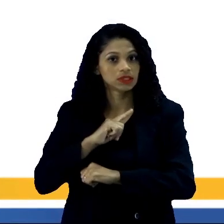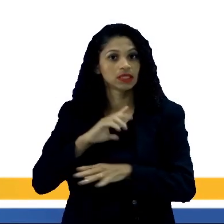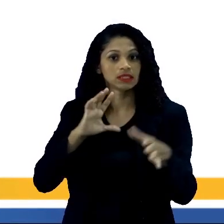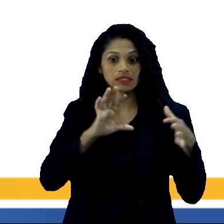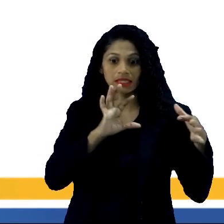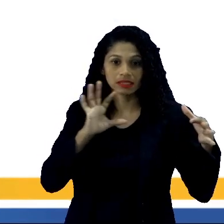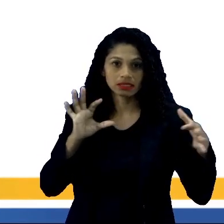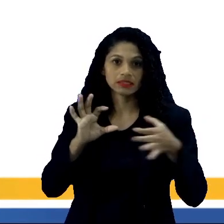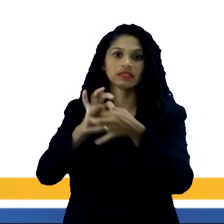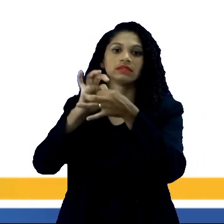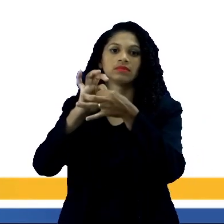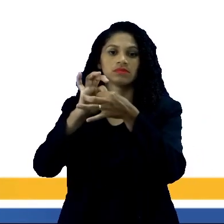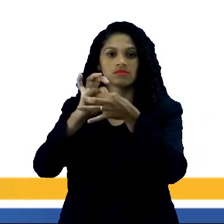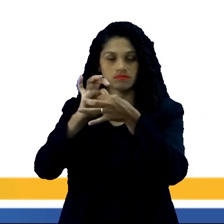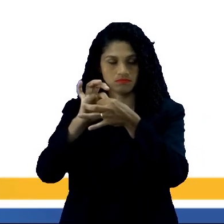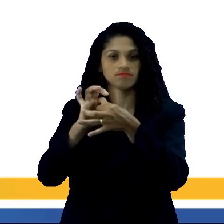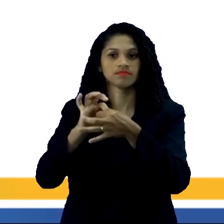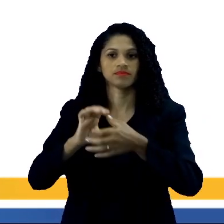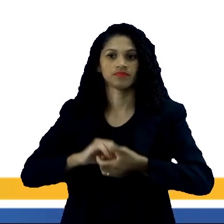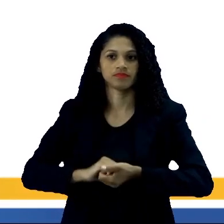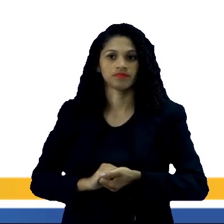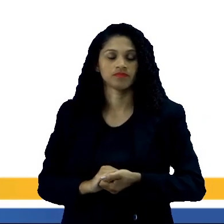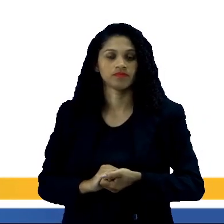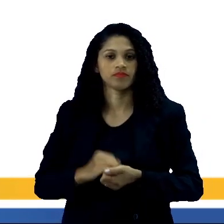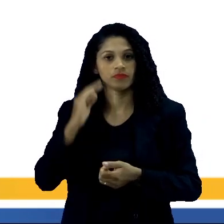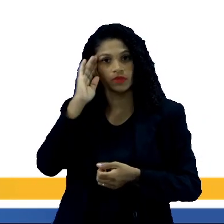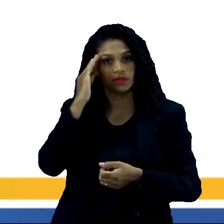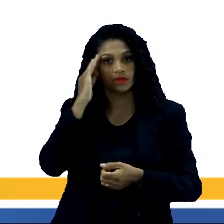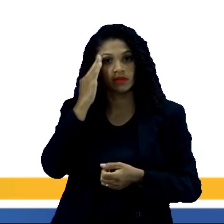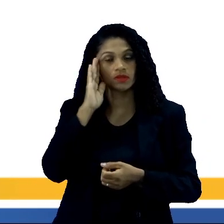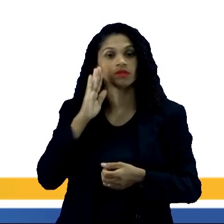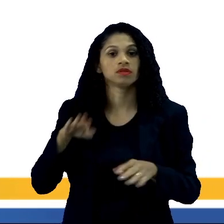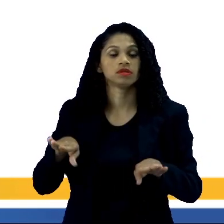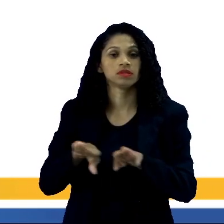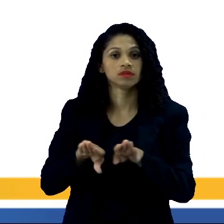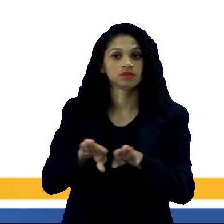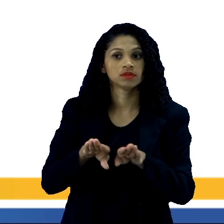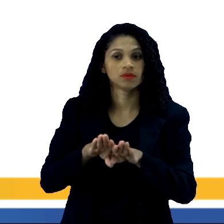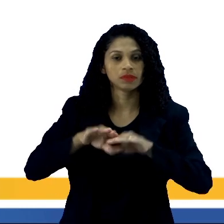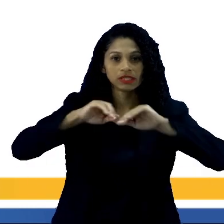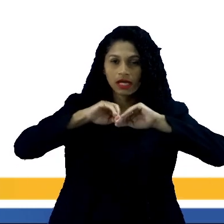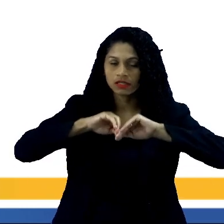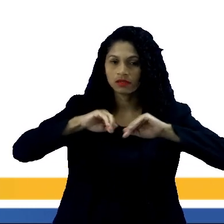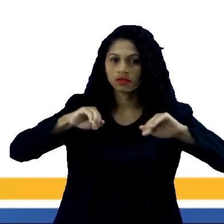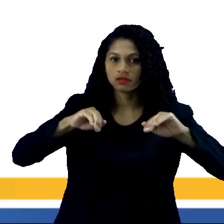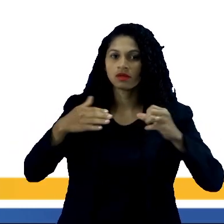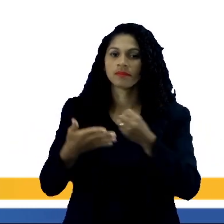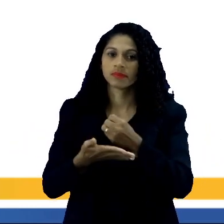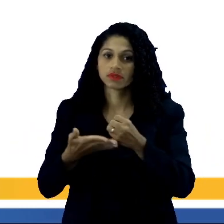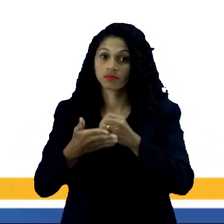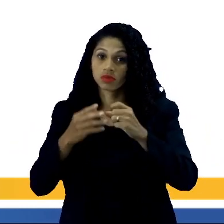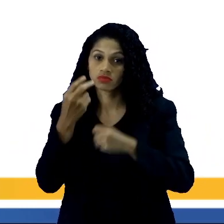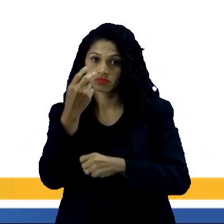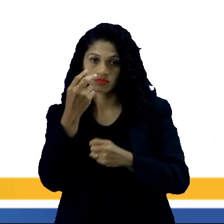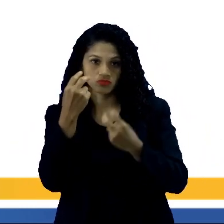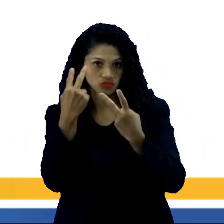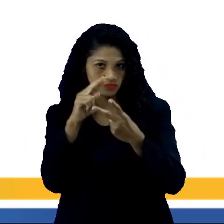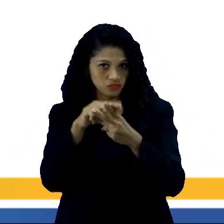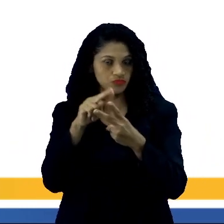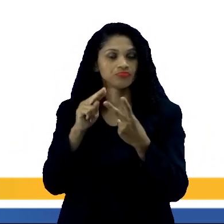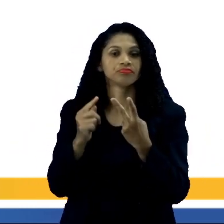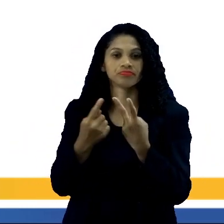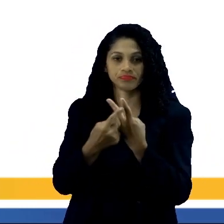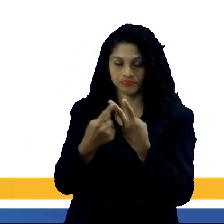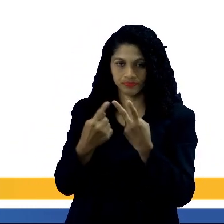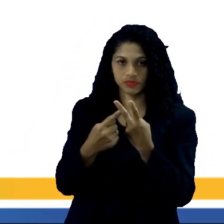sistemas. E aí vale vocês saberem também que esse sistema nervoso, a divisão dele vai ser basicamente em duas partes. Nós temos